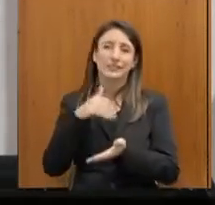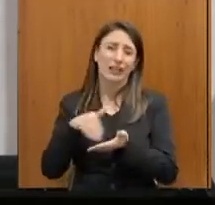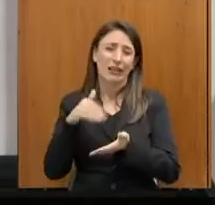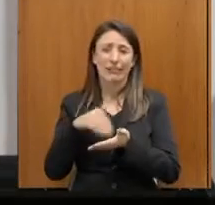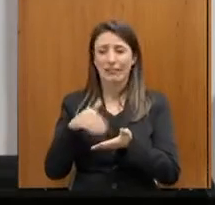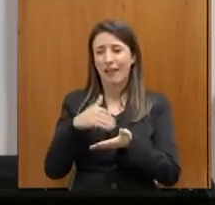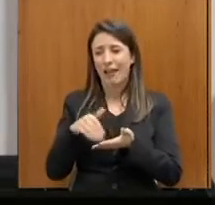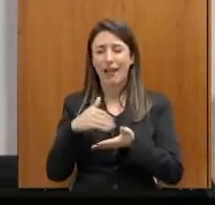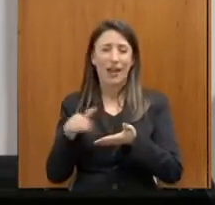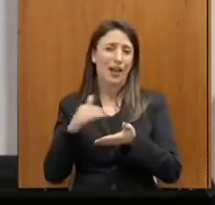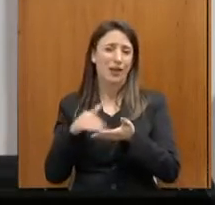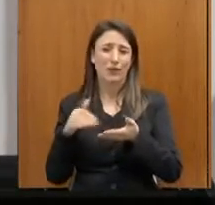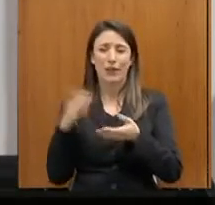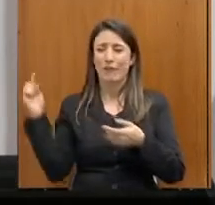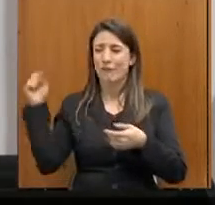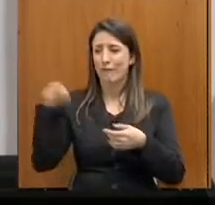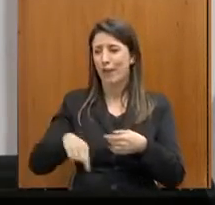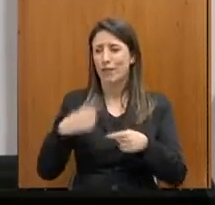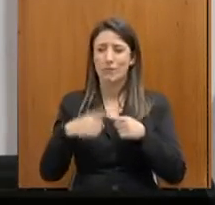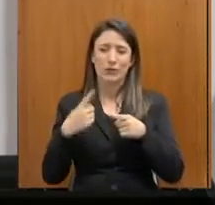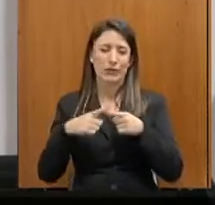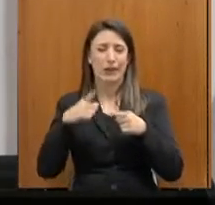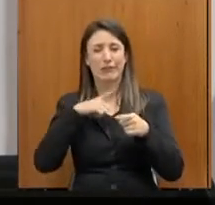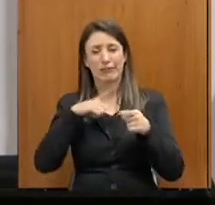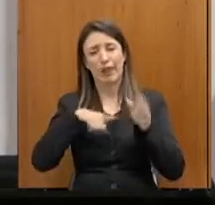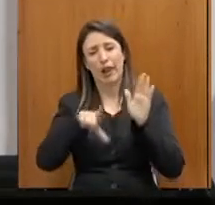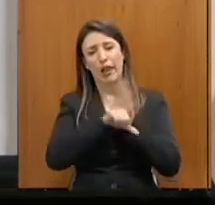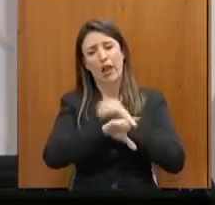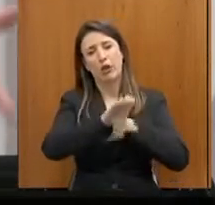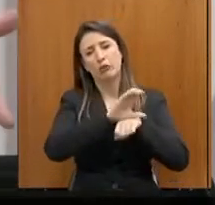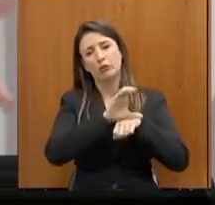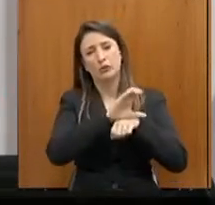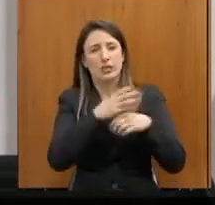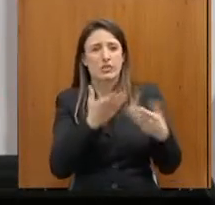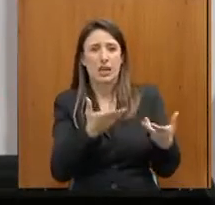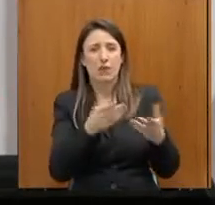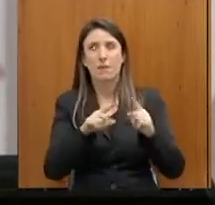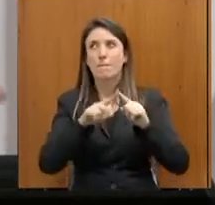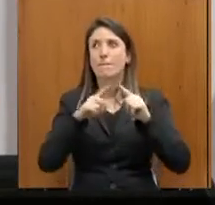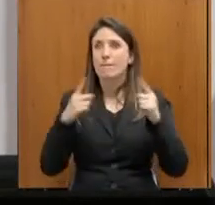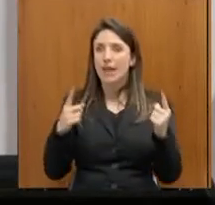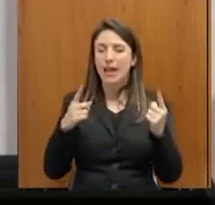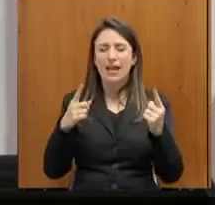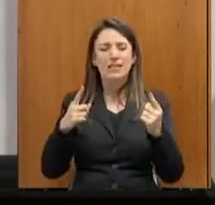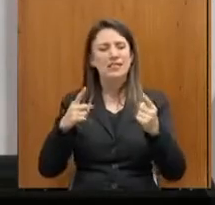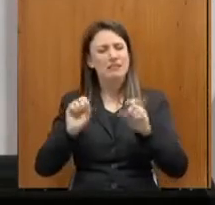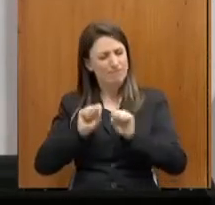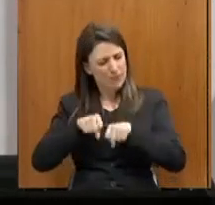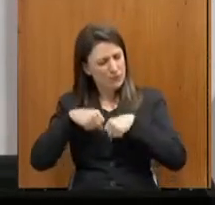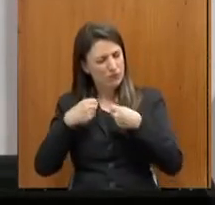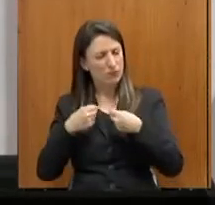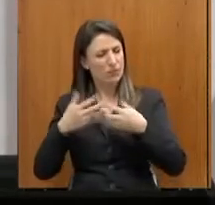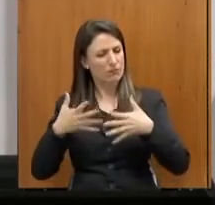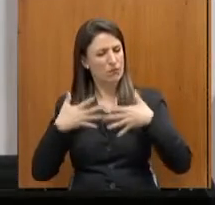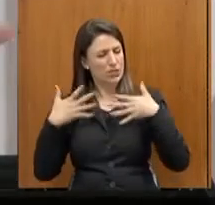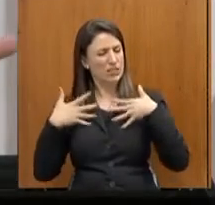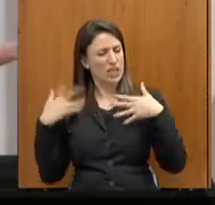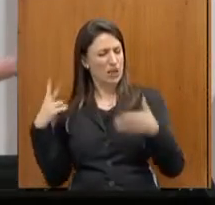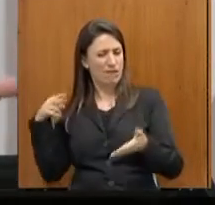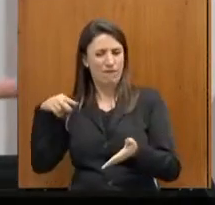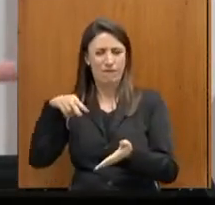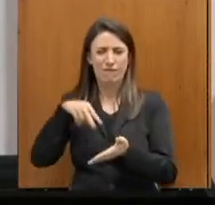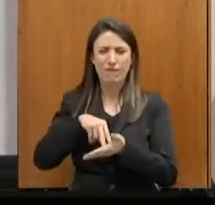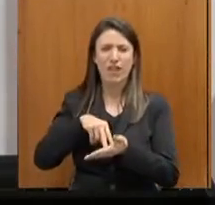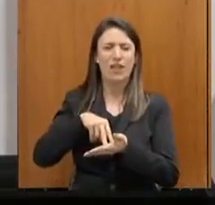constitucional agora uma obrigação sim é mas a disposição EA forma como secretário vem e